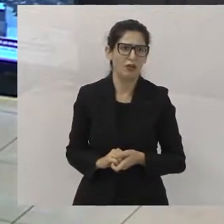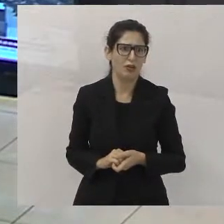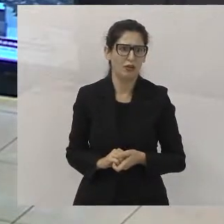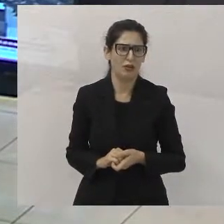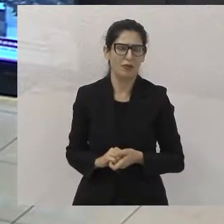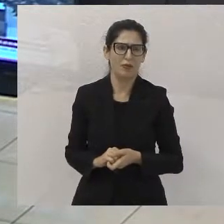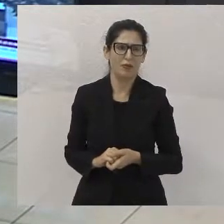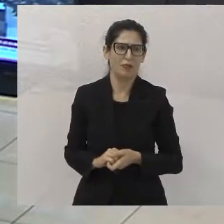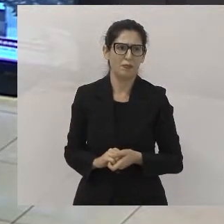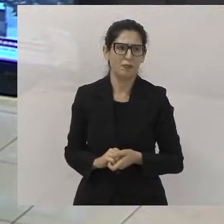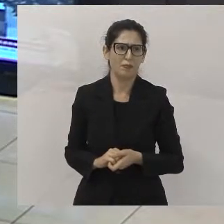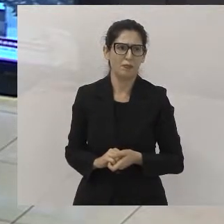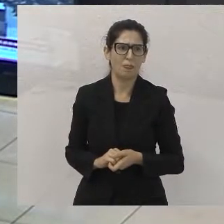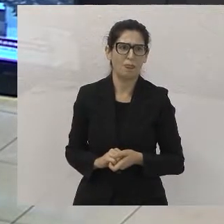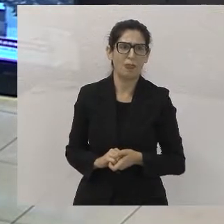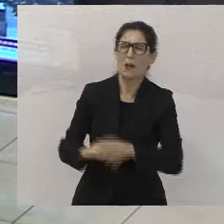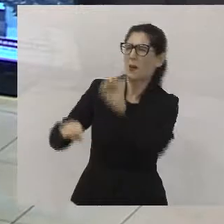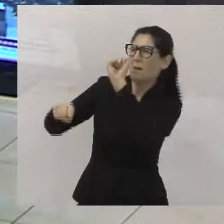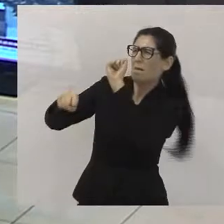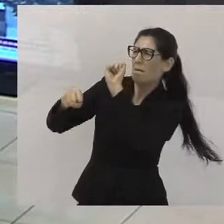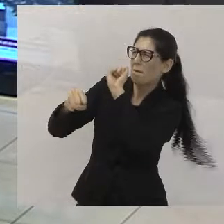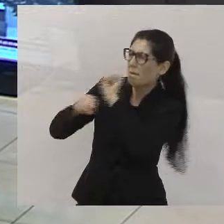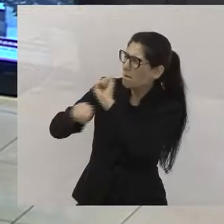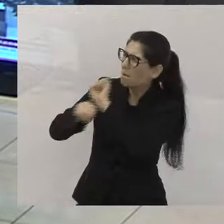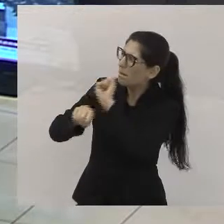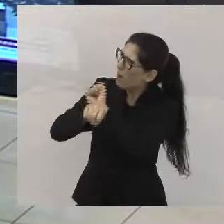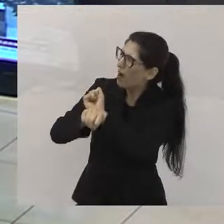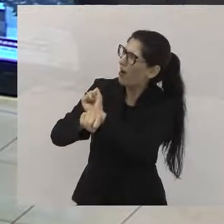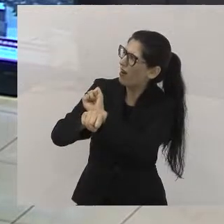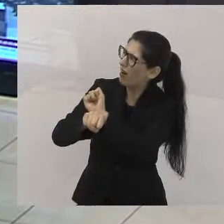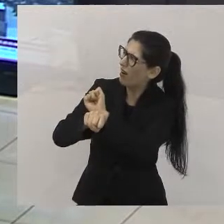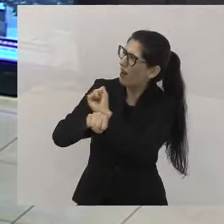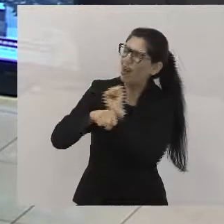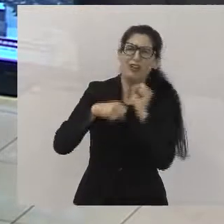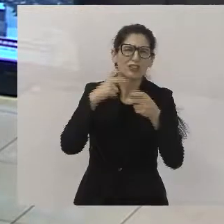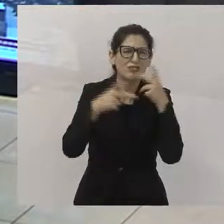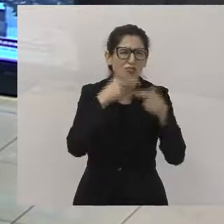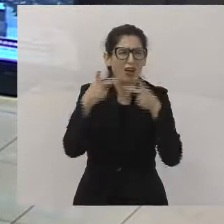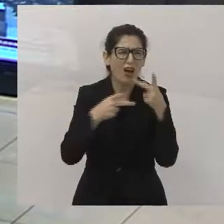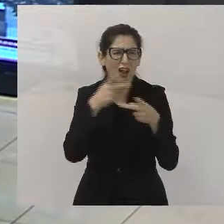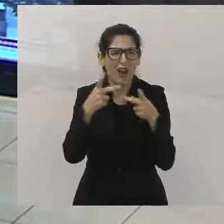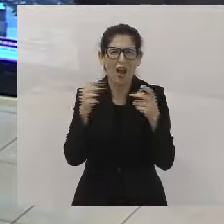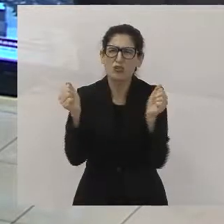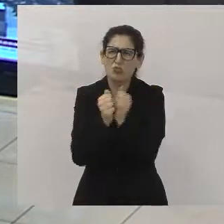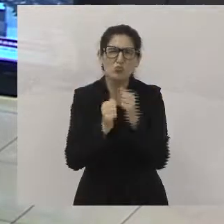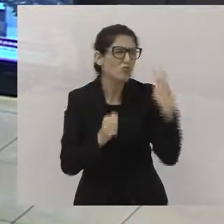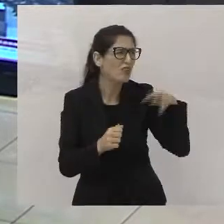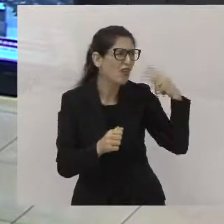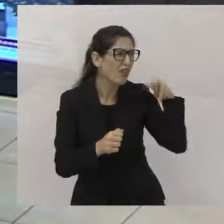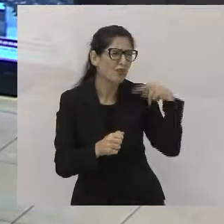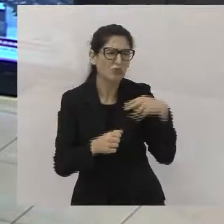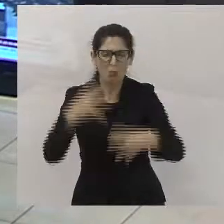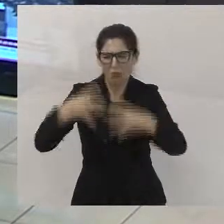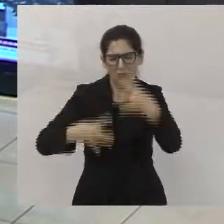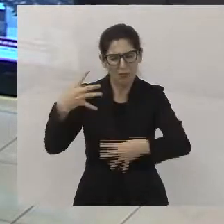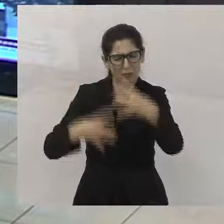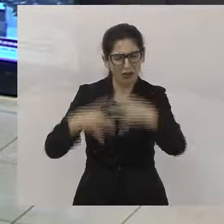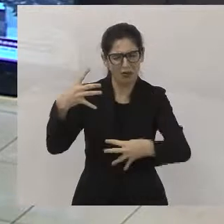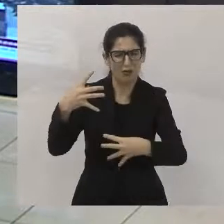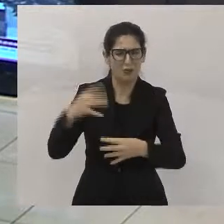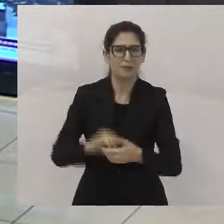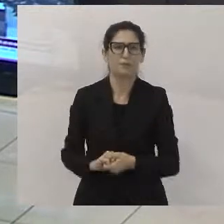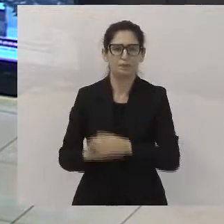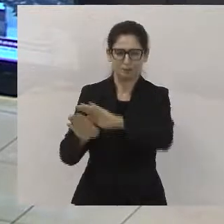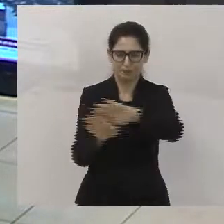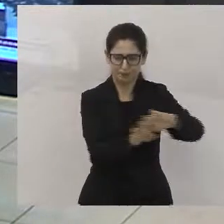para de opala de interromper a fala dos vereadores meu e eu queria que citar várias obras que